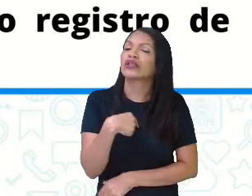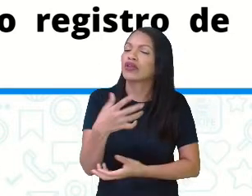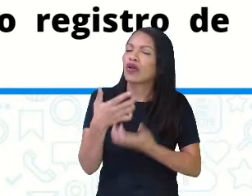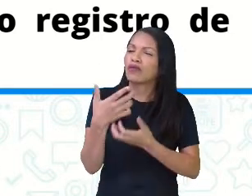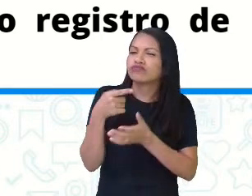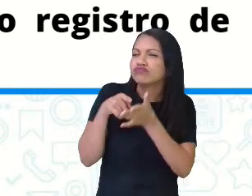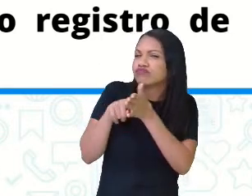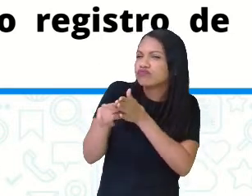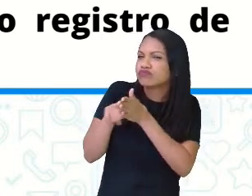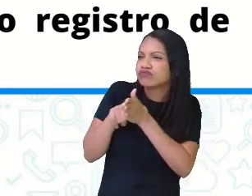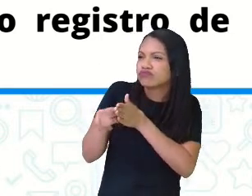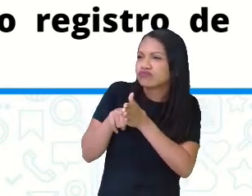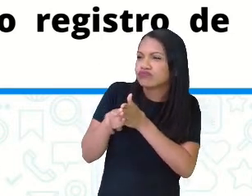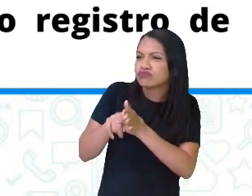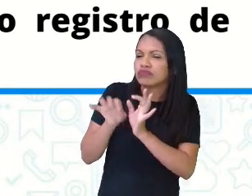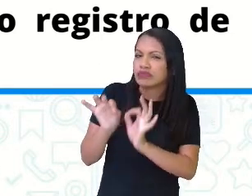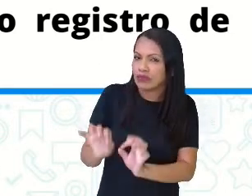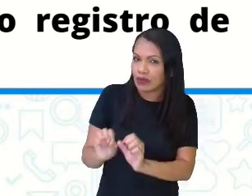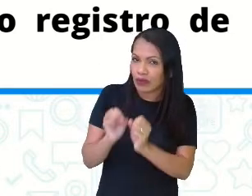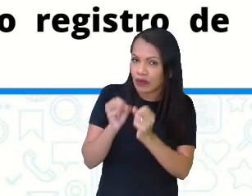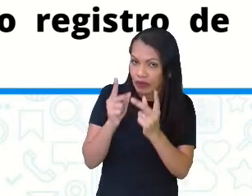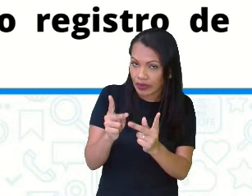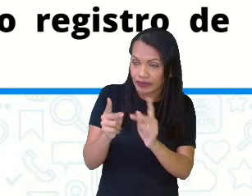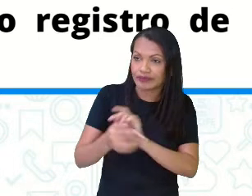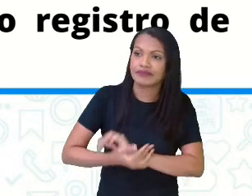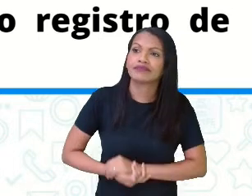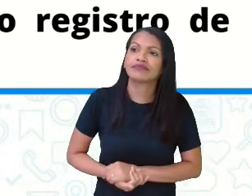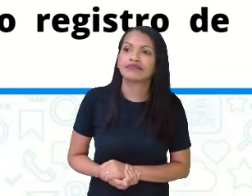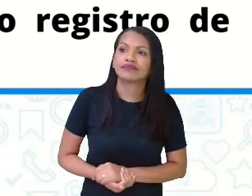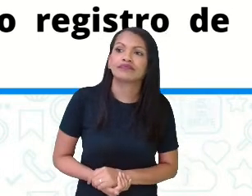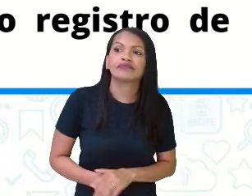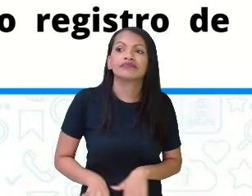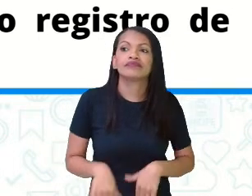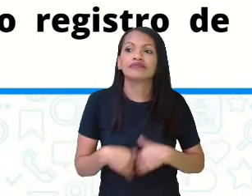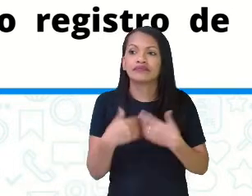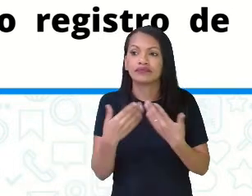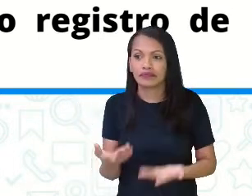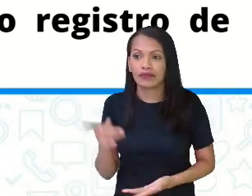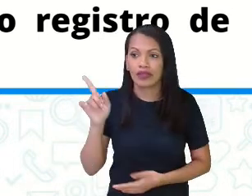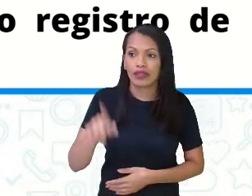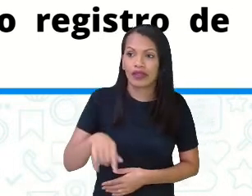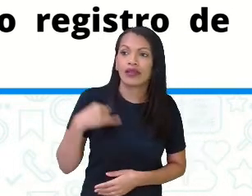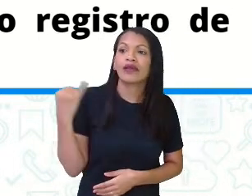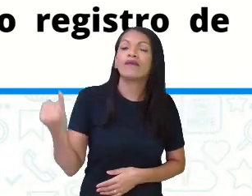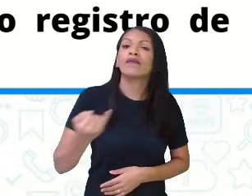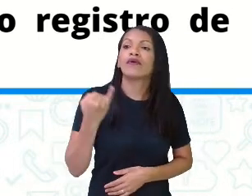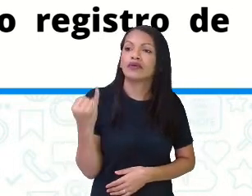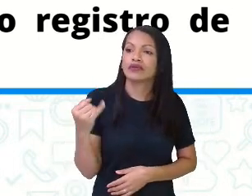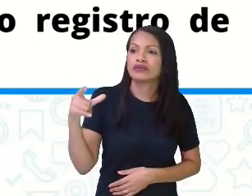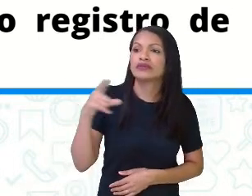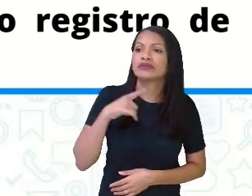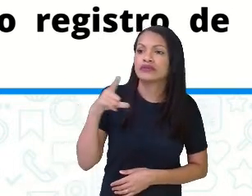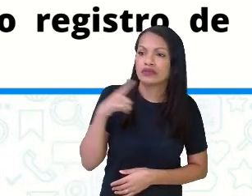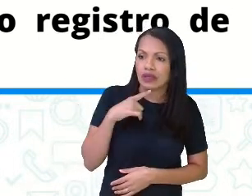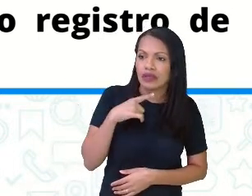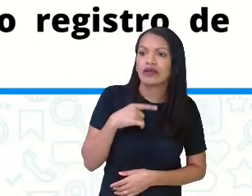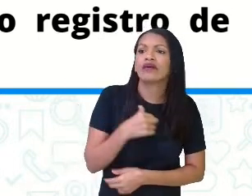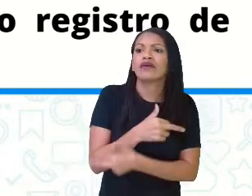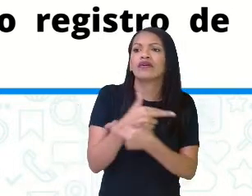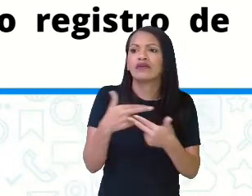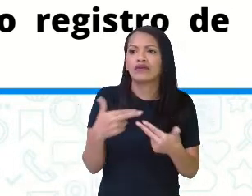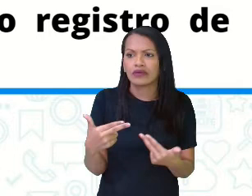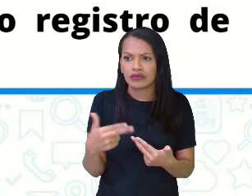partir da minha pesquisa. Beleza? Então, é importante que existam os elementos